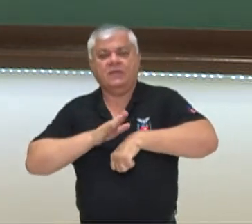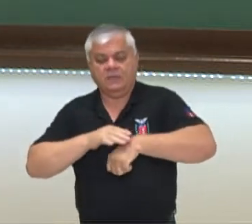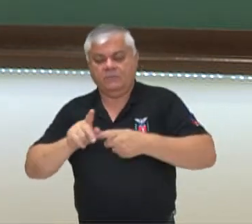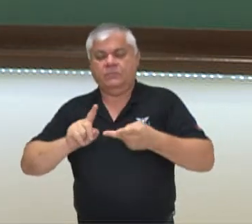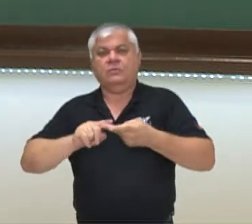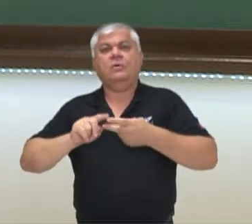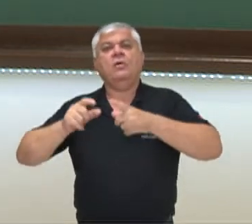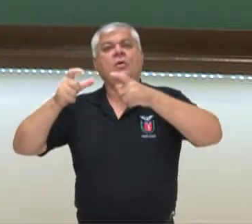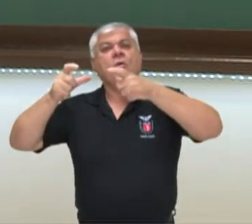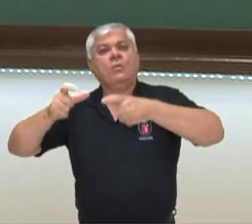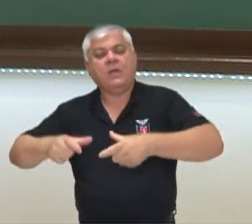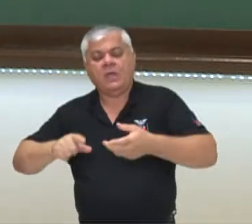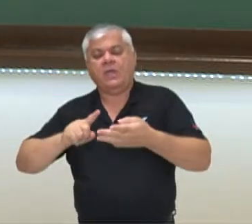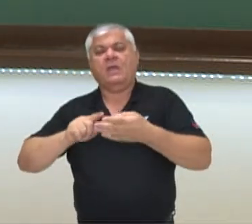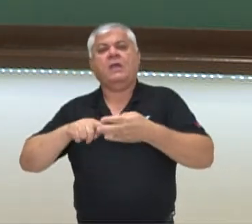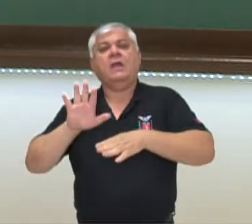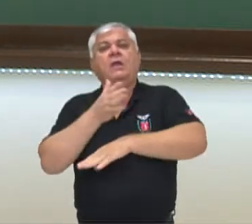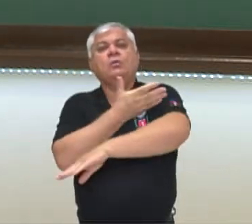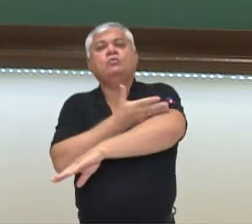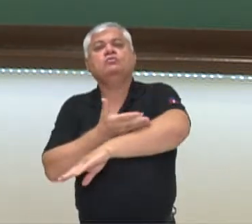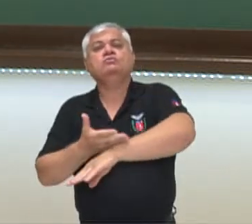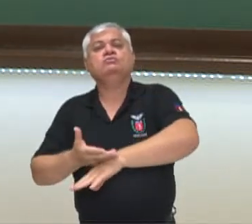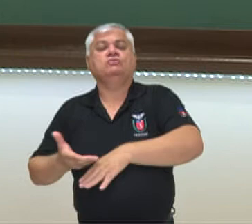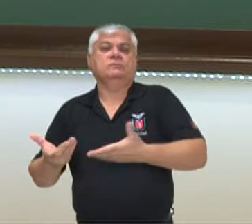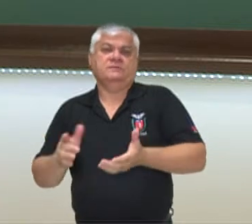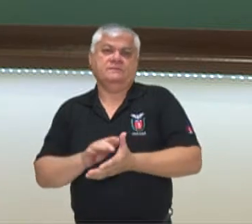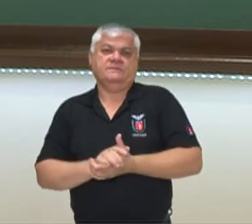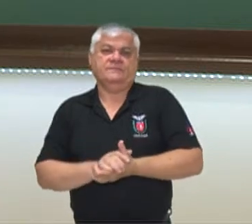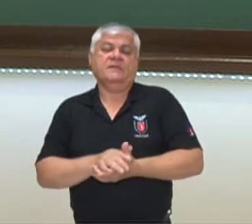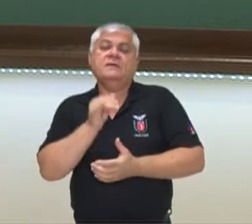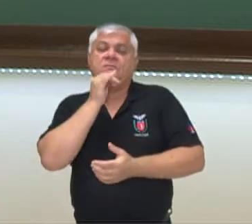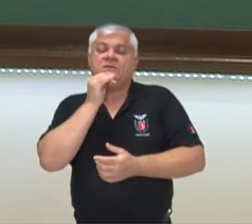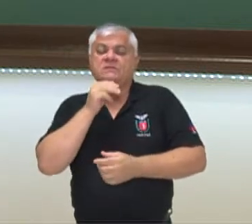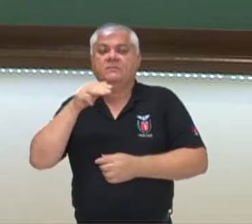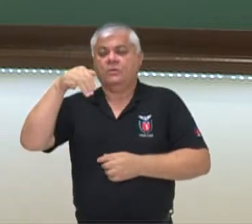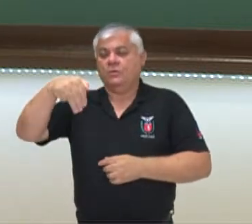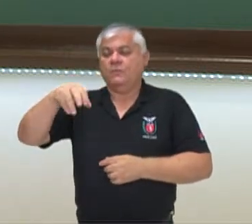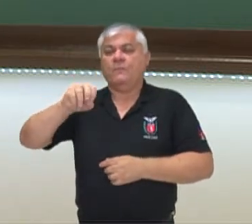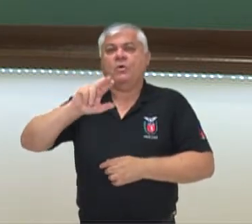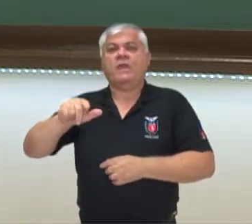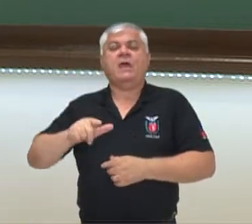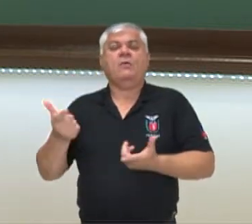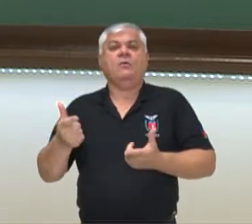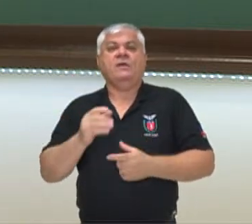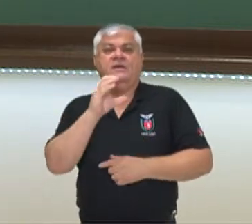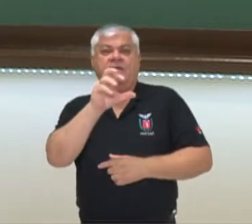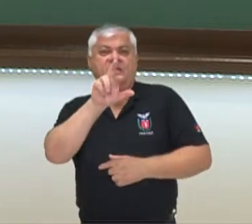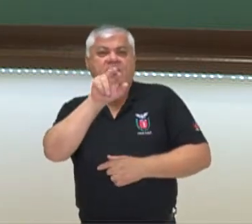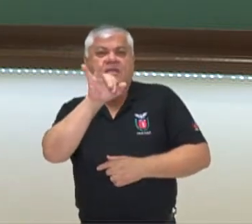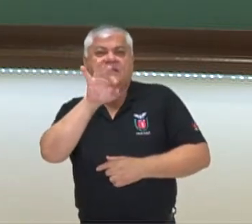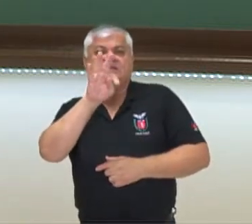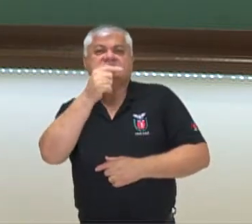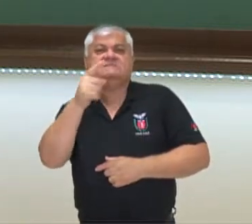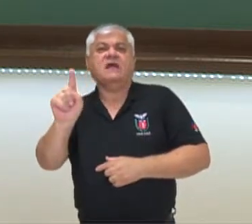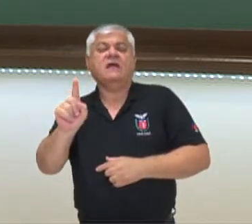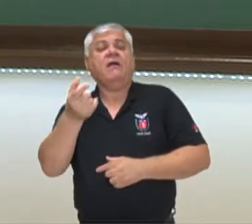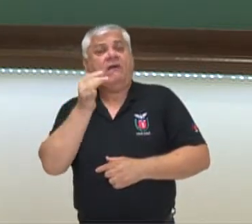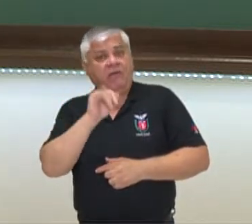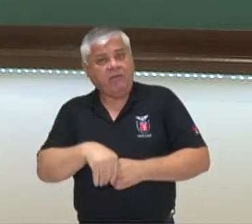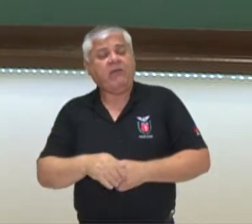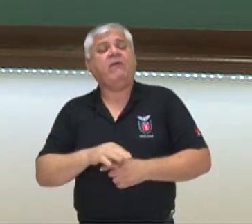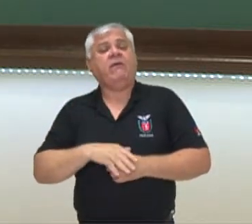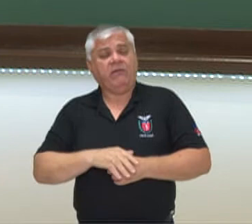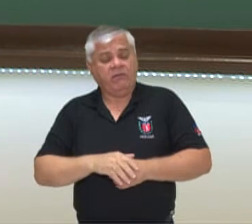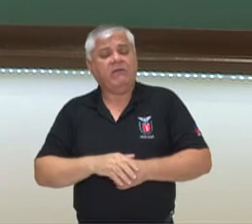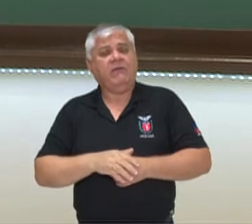o local, com os costumes. Por exemplo, a moral cristã, né? O Brasil ele é um país de maioria cristã, então